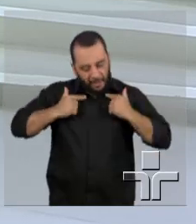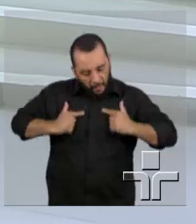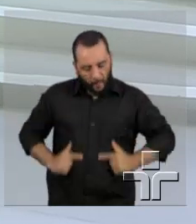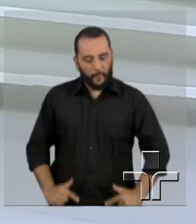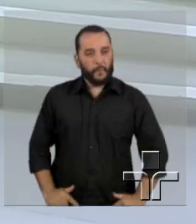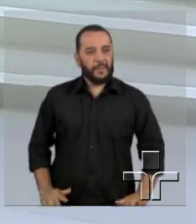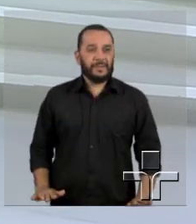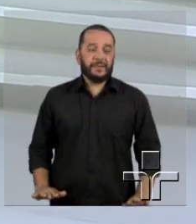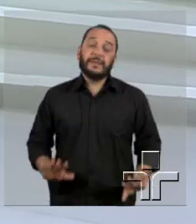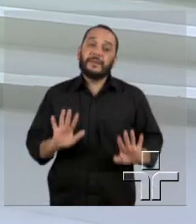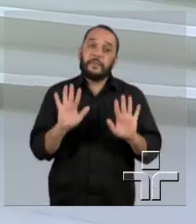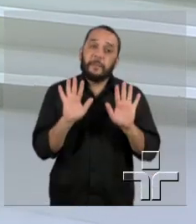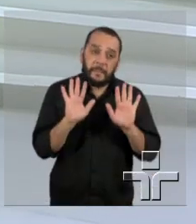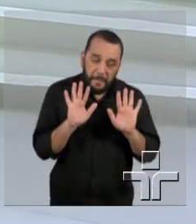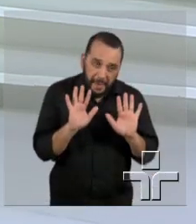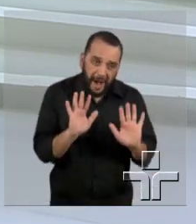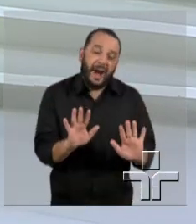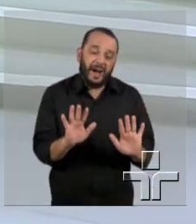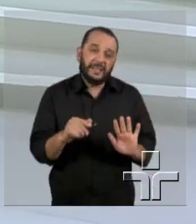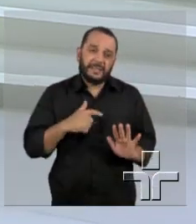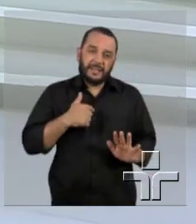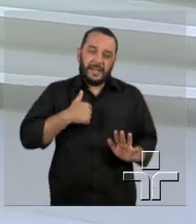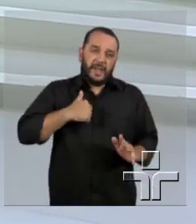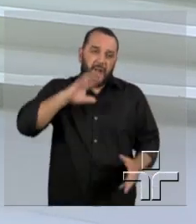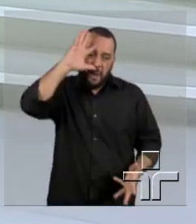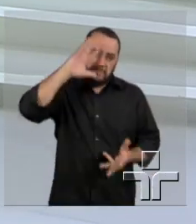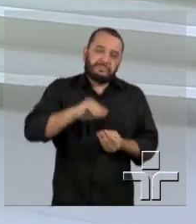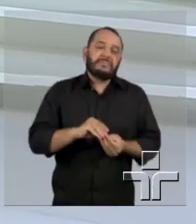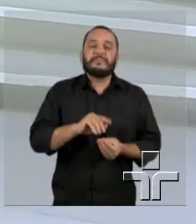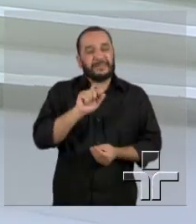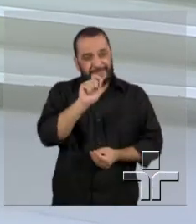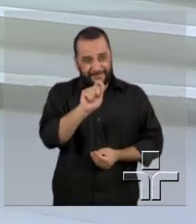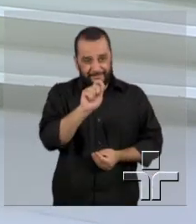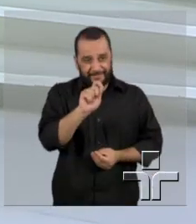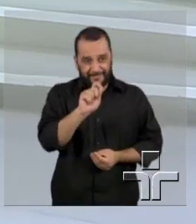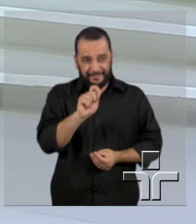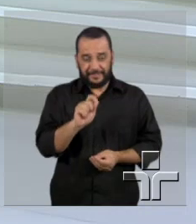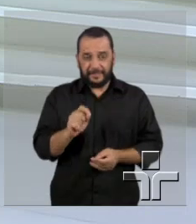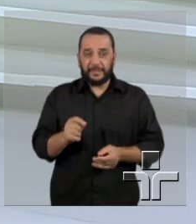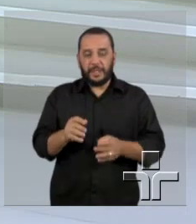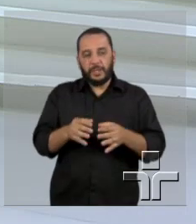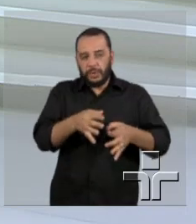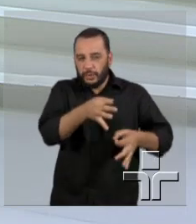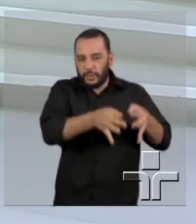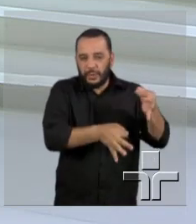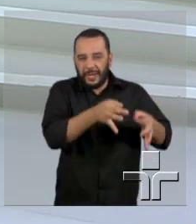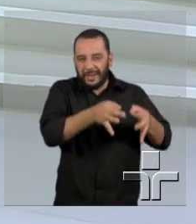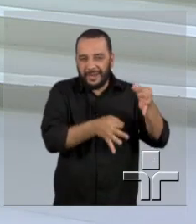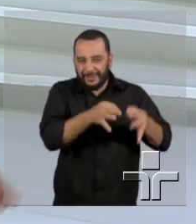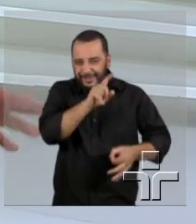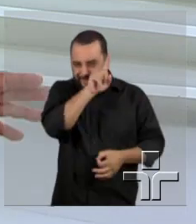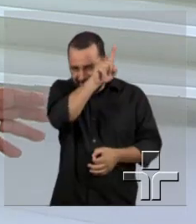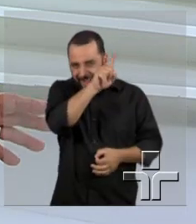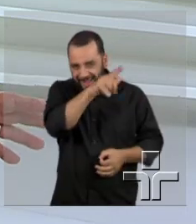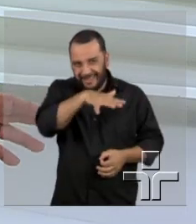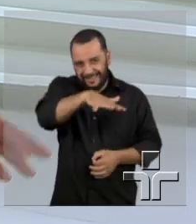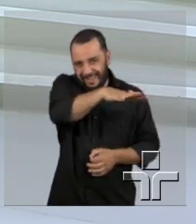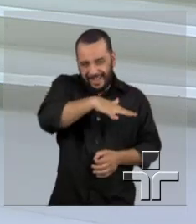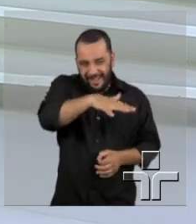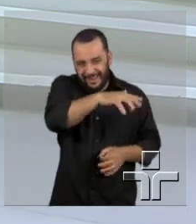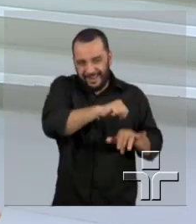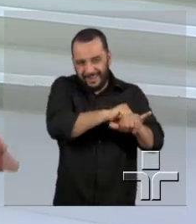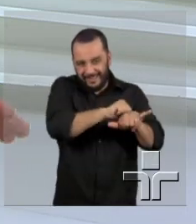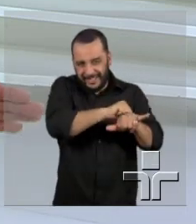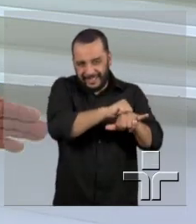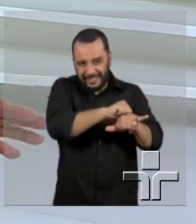conclusão, absolutamente, de que os processos julgados no âmbito dessa operação